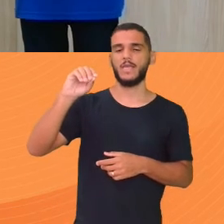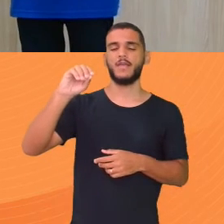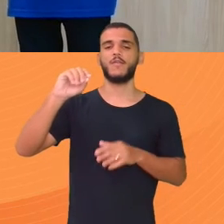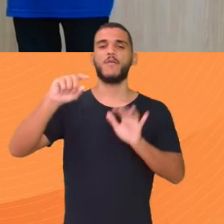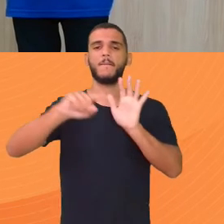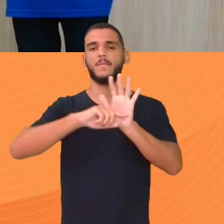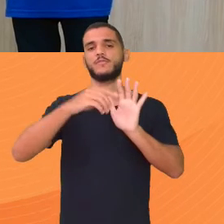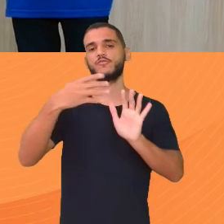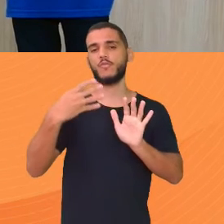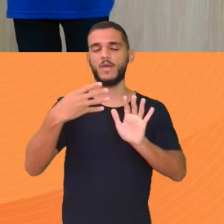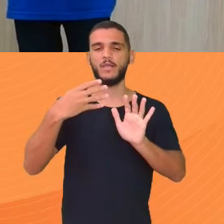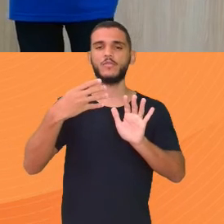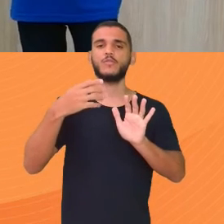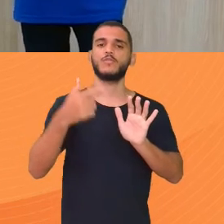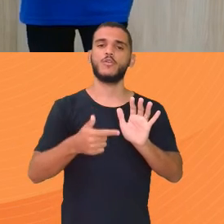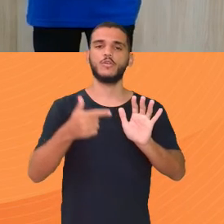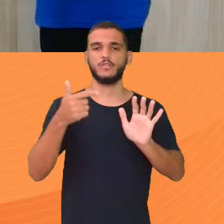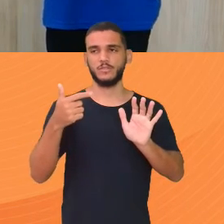1